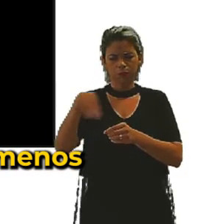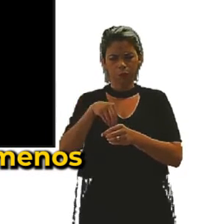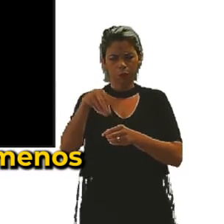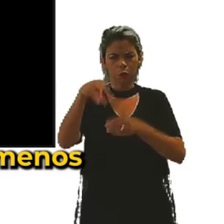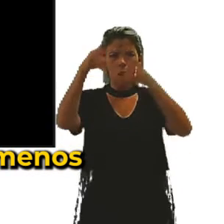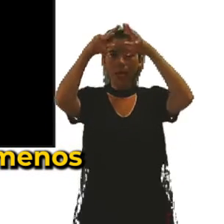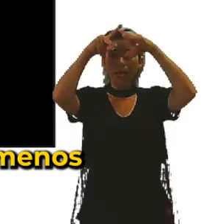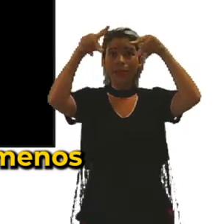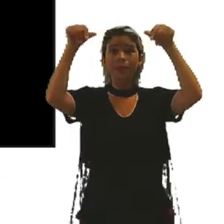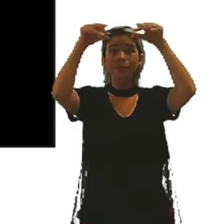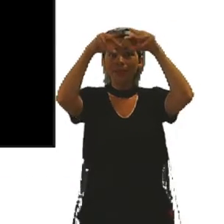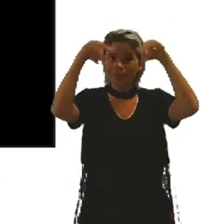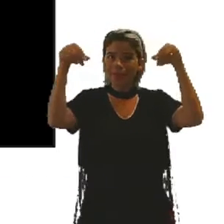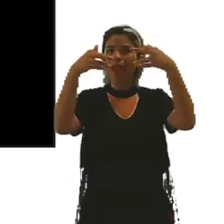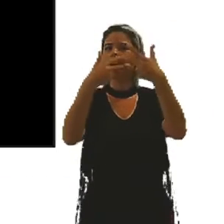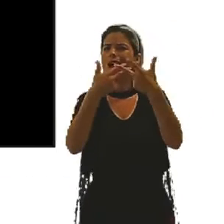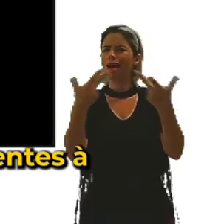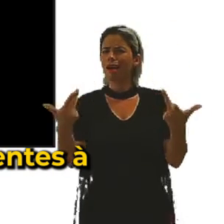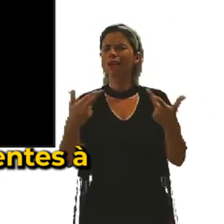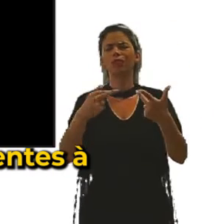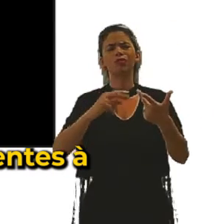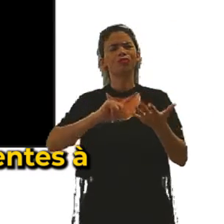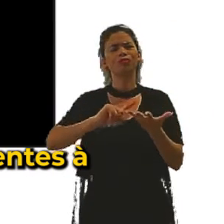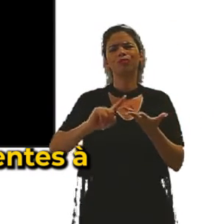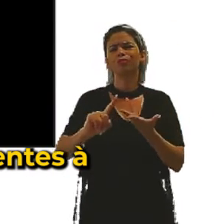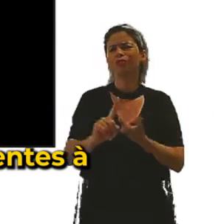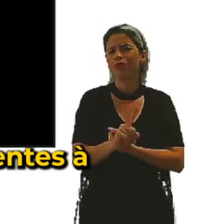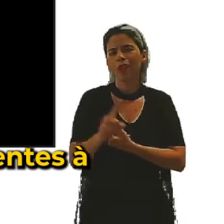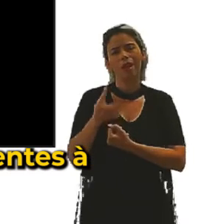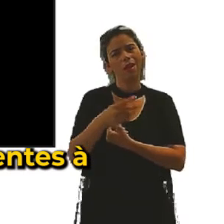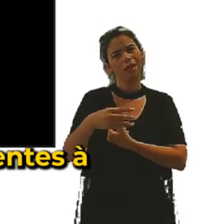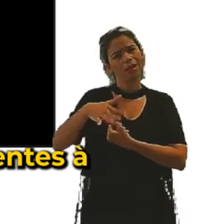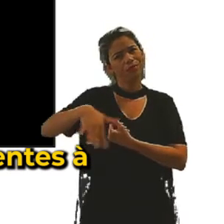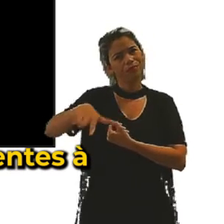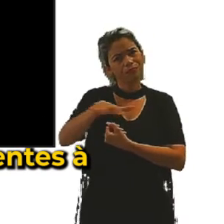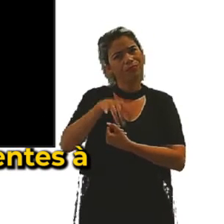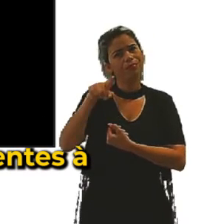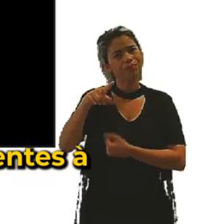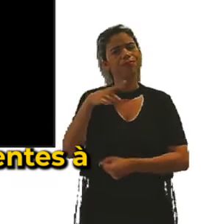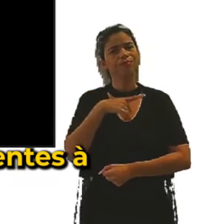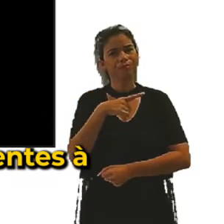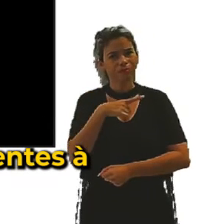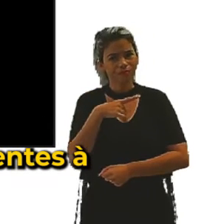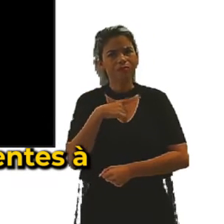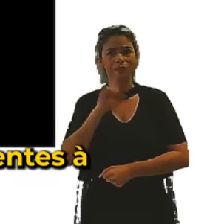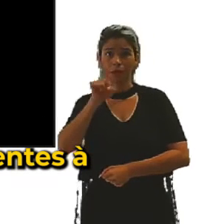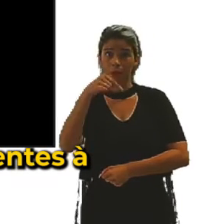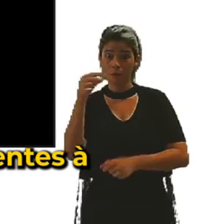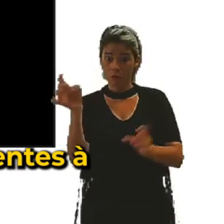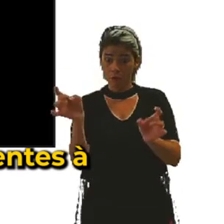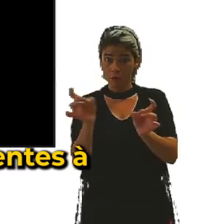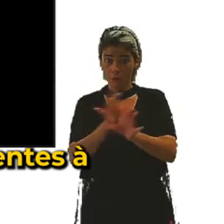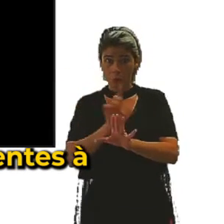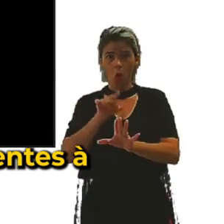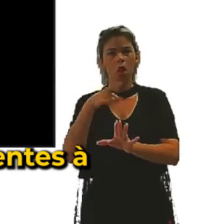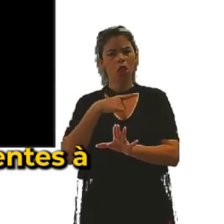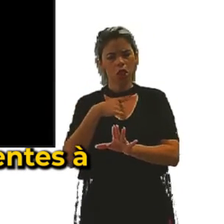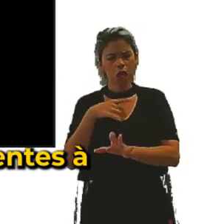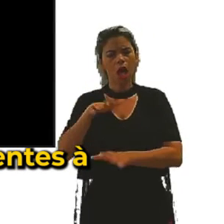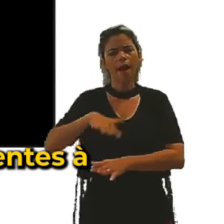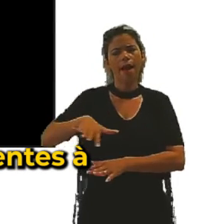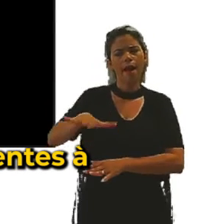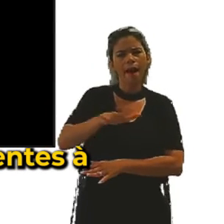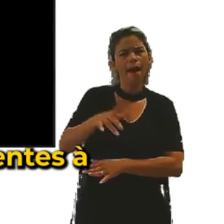dos fenômenos que a cerca. Eu vou lançar aqui ao final, né, alguns dados referentes aos espaços, referentes